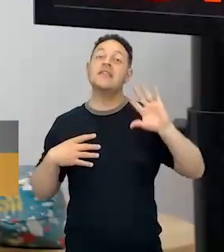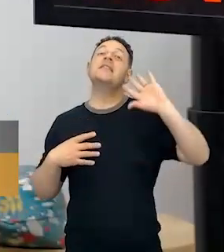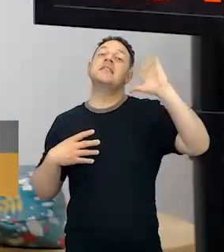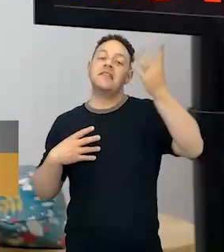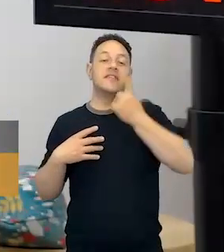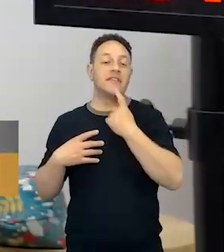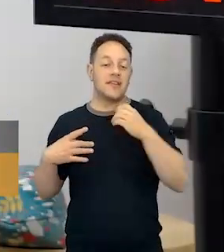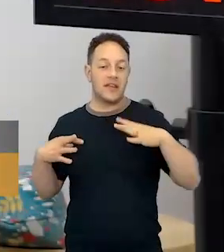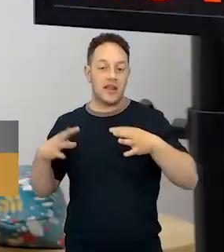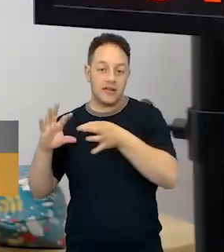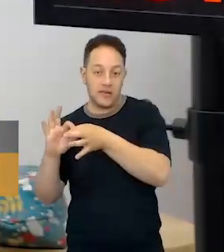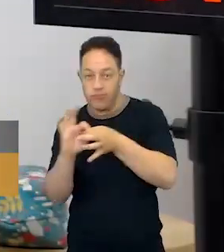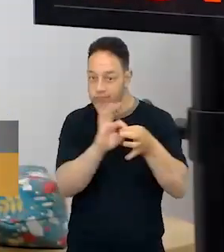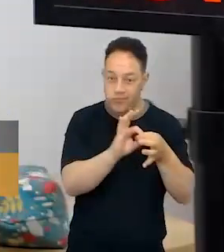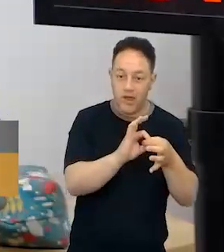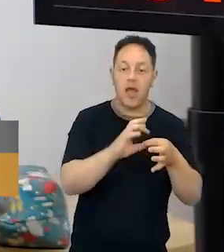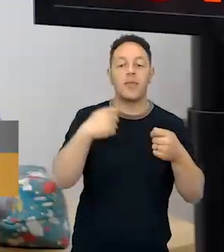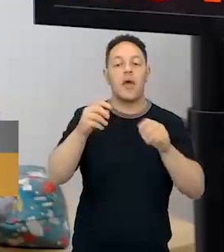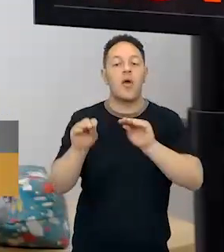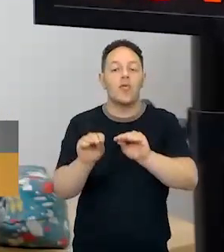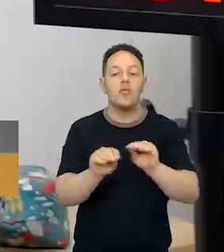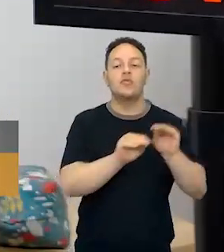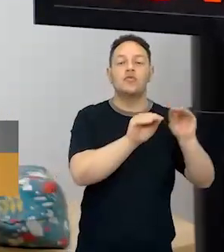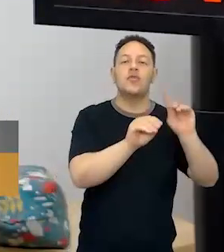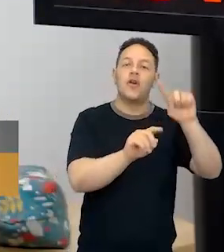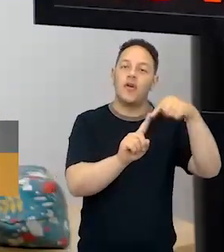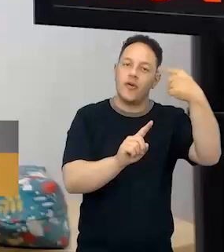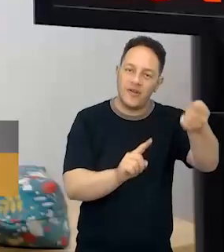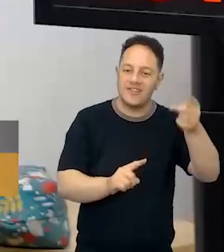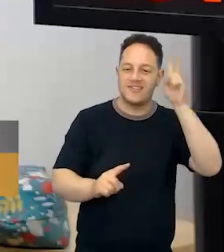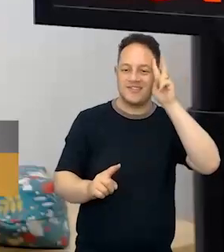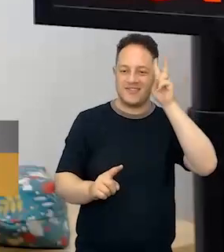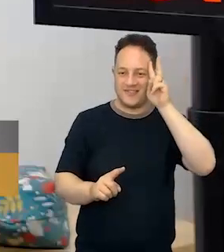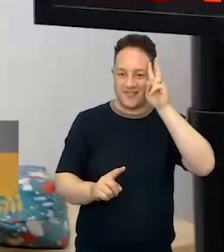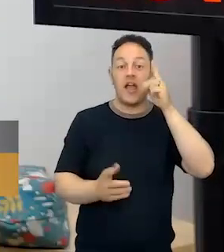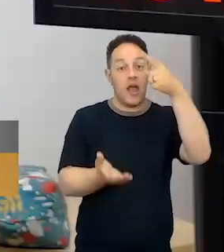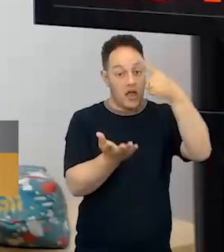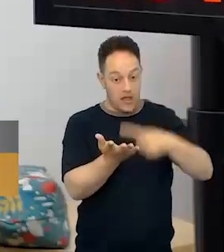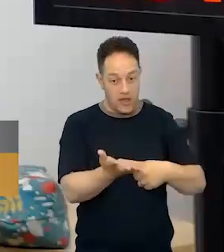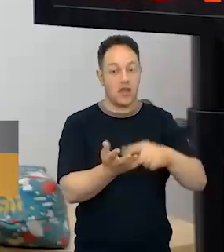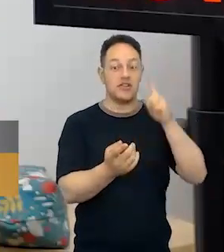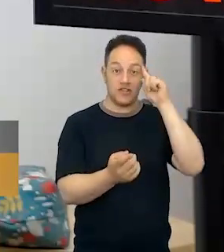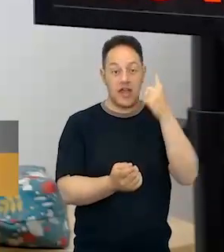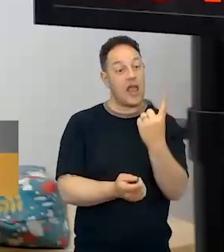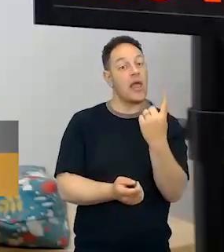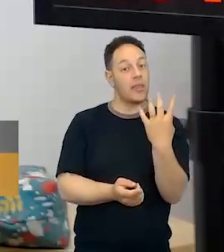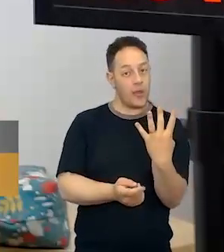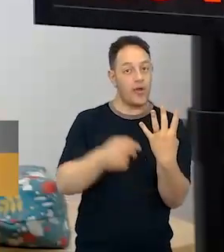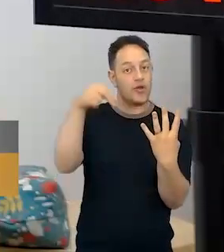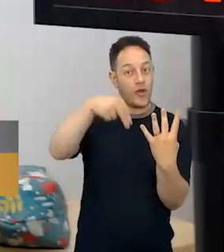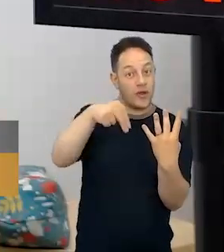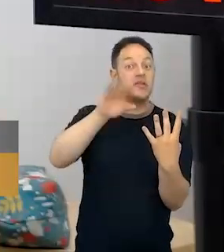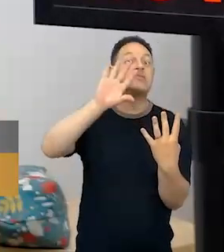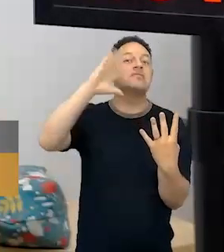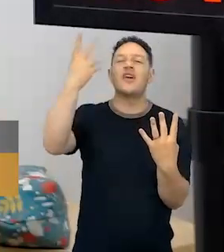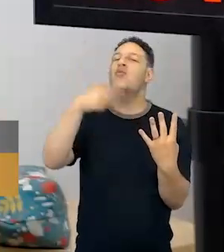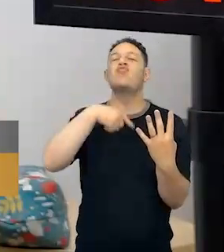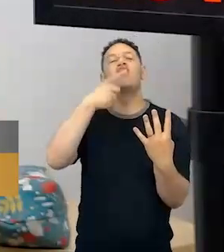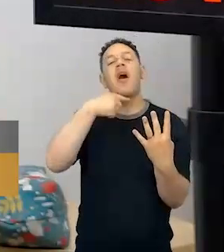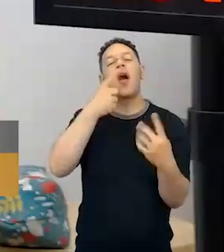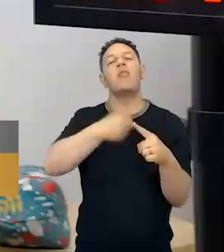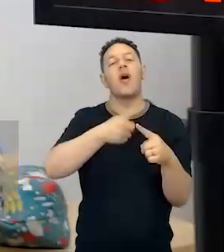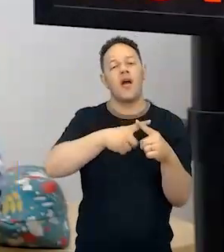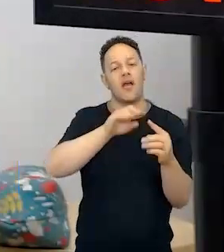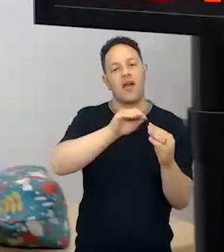seja emenda de feriado, ele vai passar para a próxima segunda. Ele está agendado para 14/11, caso não seja dia